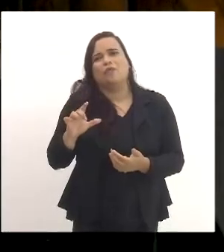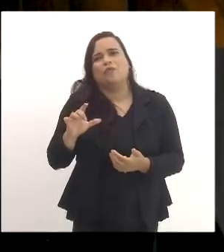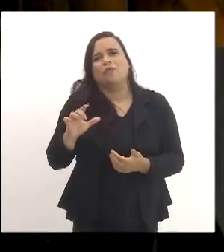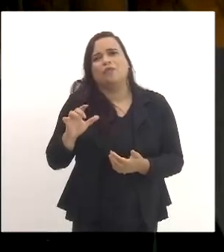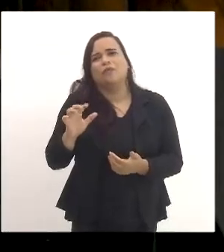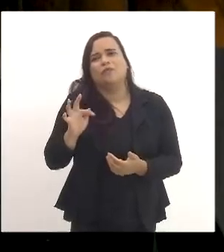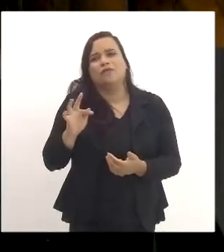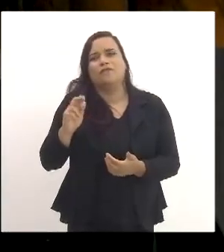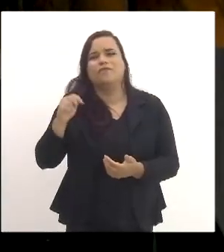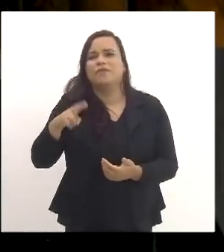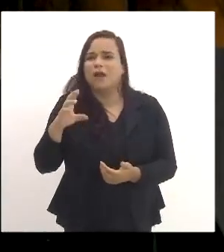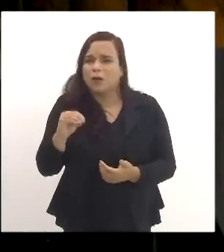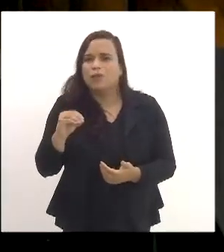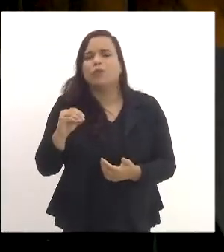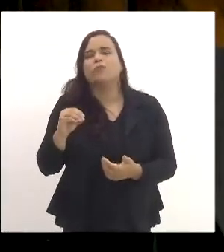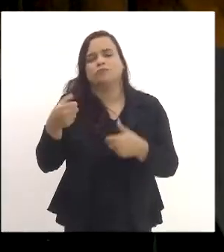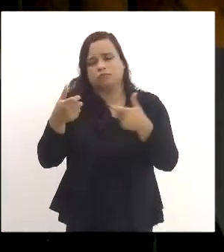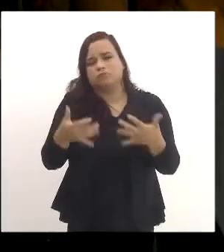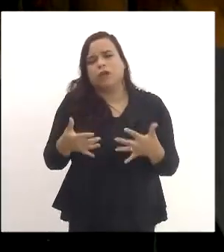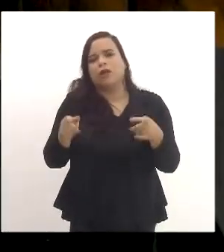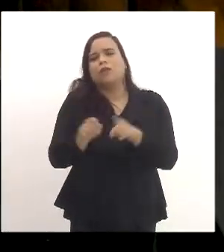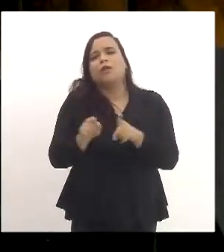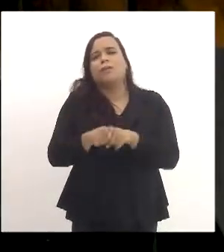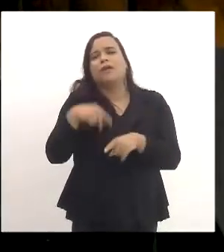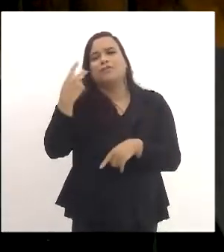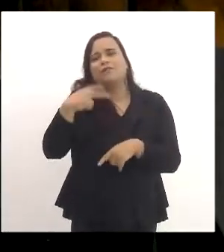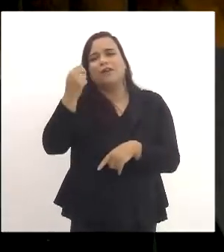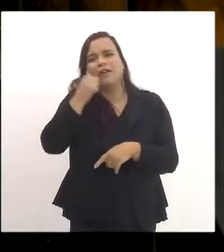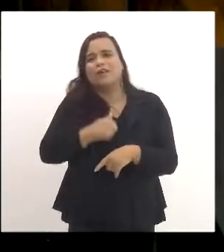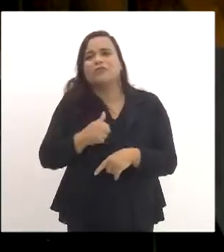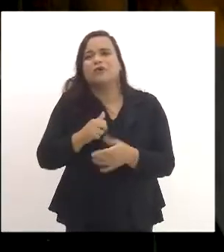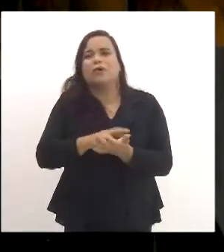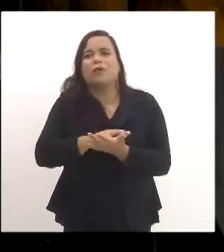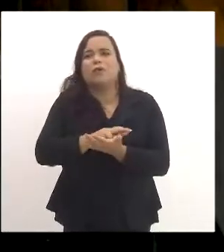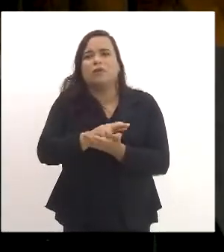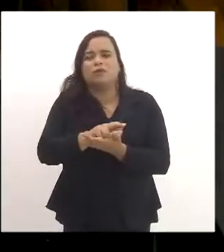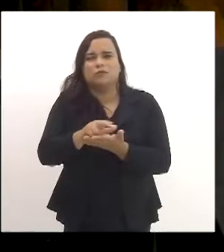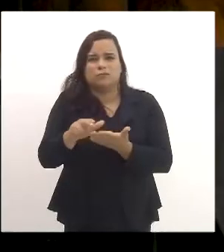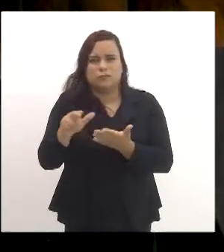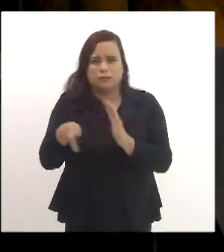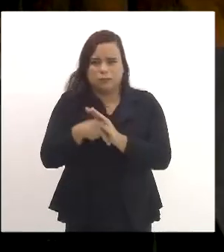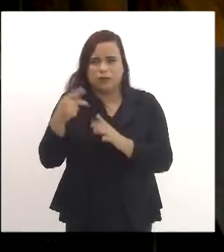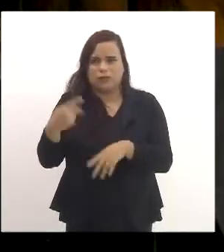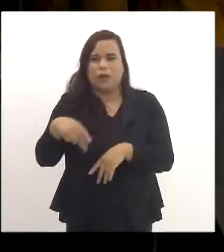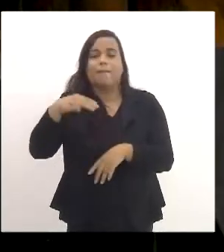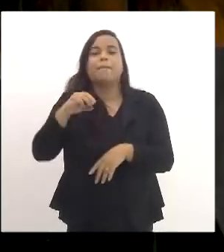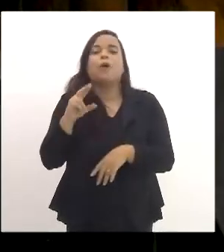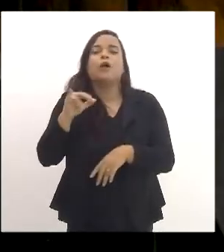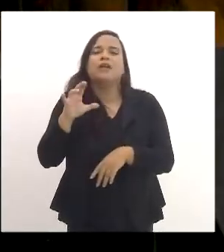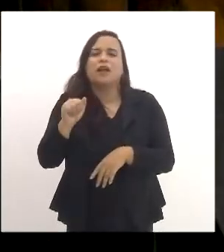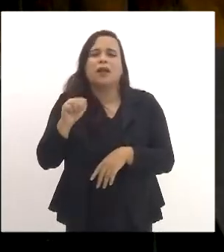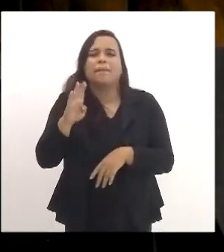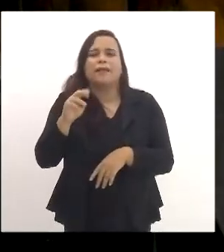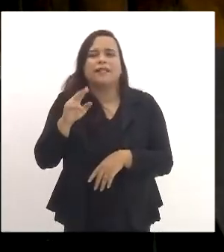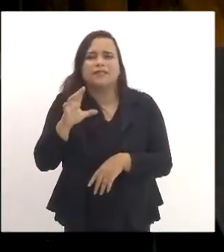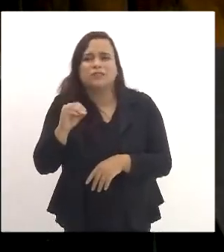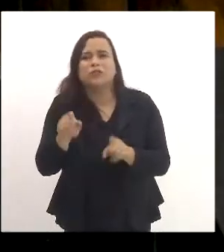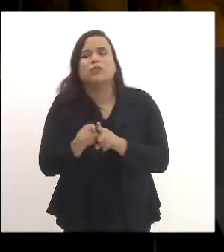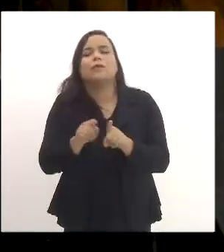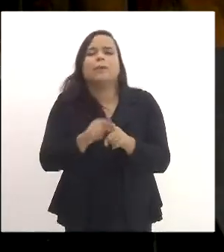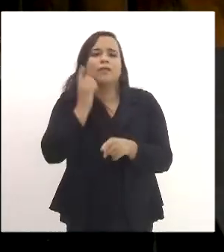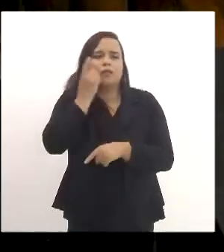Franco, aqui em memória, mas também da vereadora eleita pela cidade do Rio de Janeiro, a Mónica Benício, e da deputada